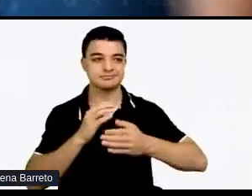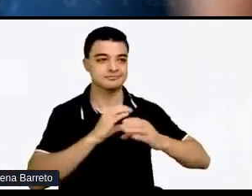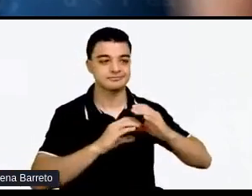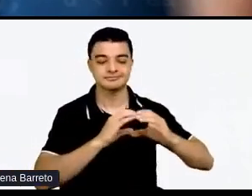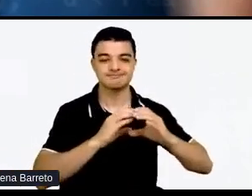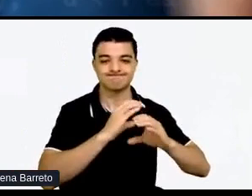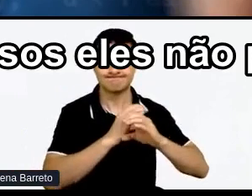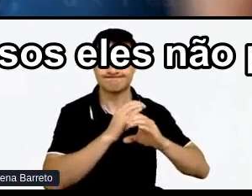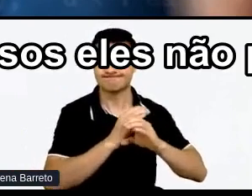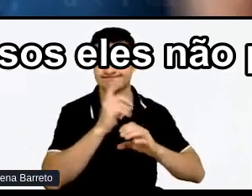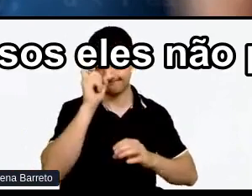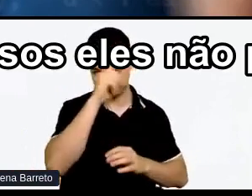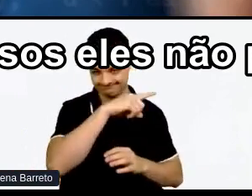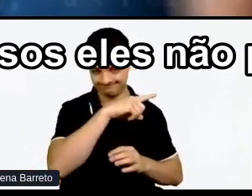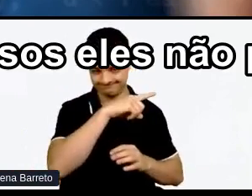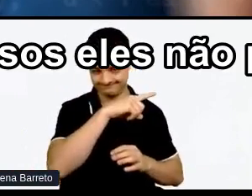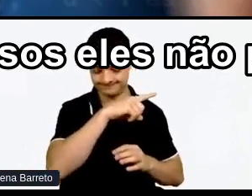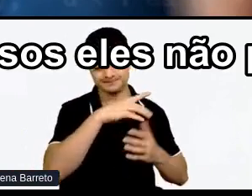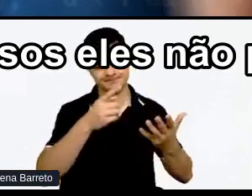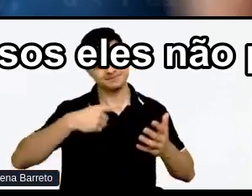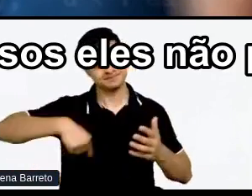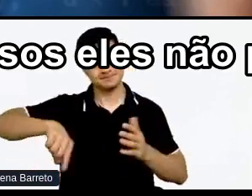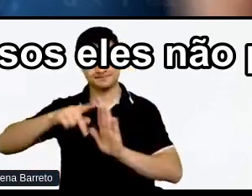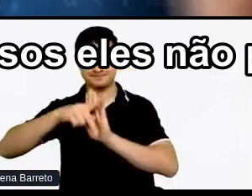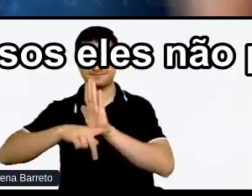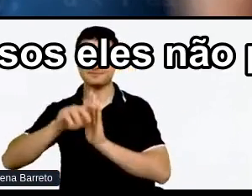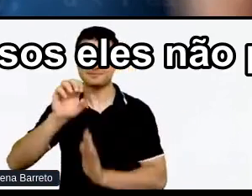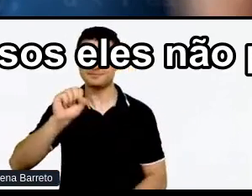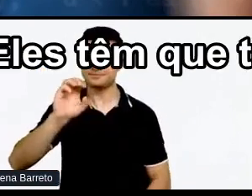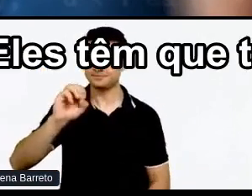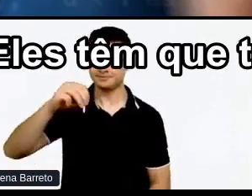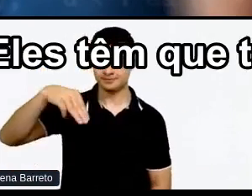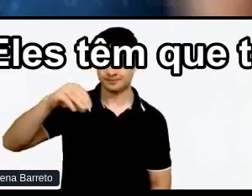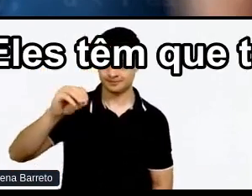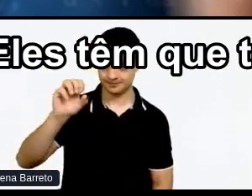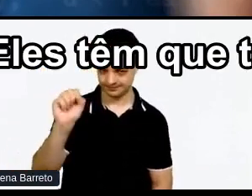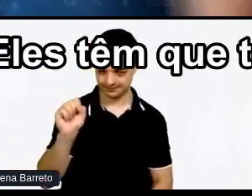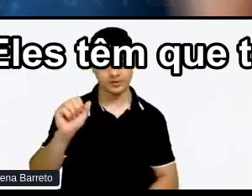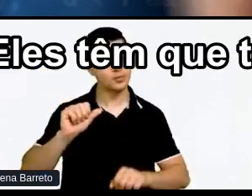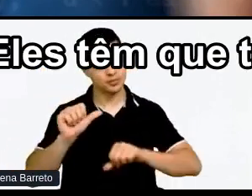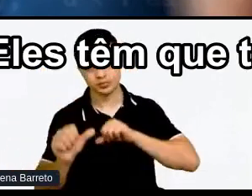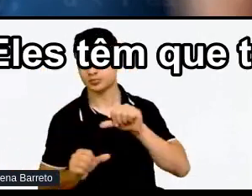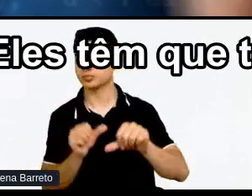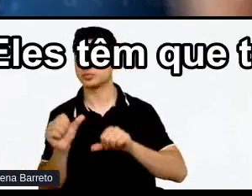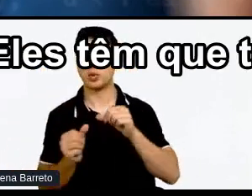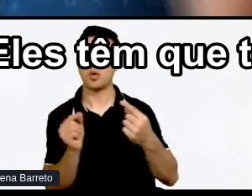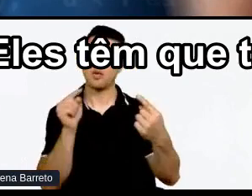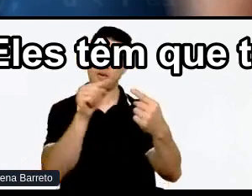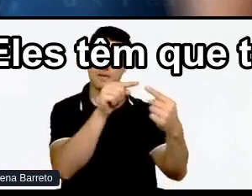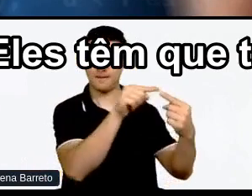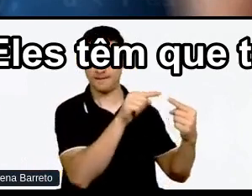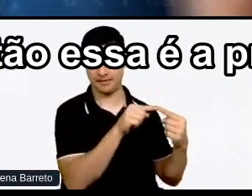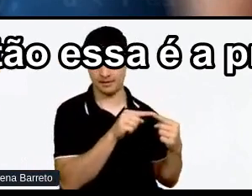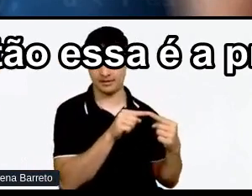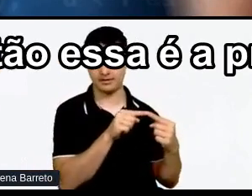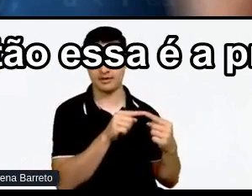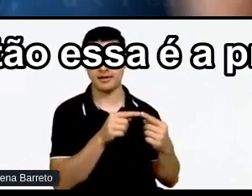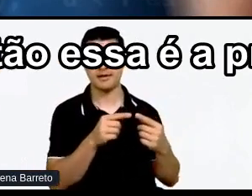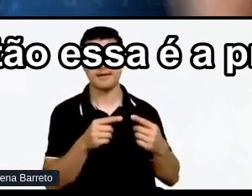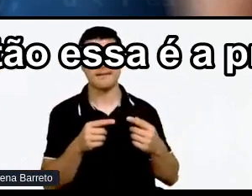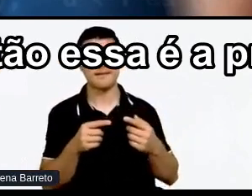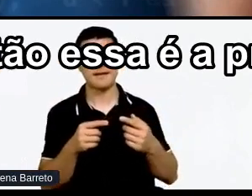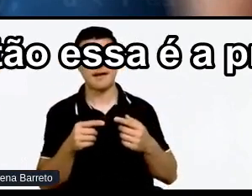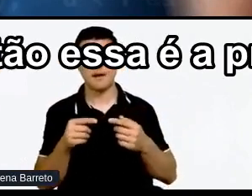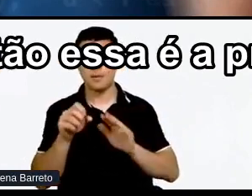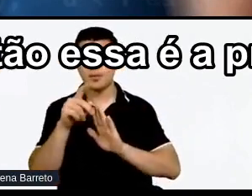essa visão. Os processos, eles não precisam ser igualitários. Eles têm que trazer equidade. Então, essa